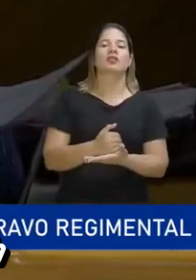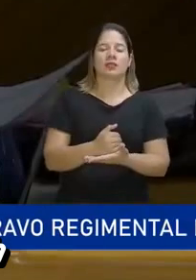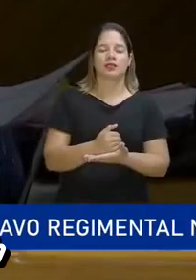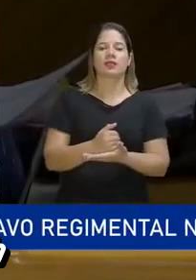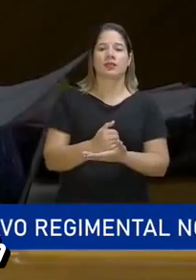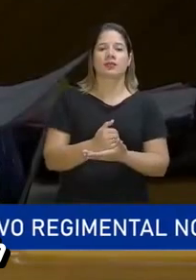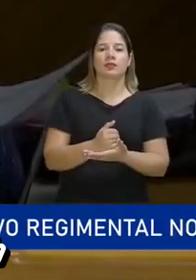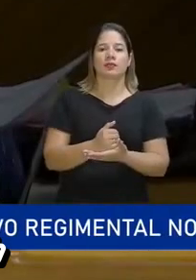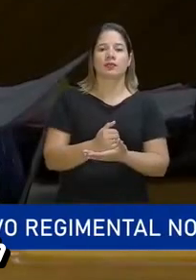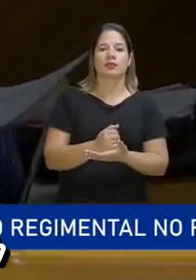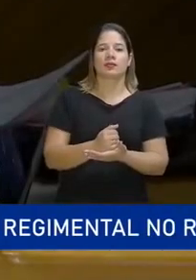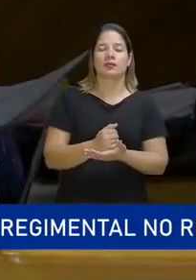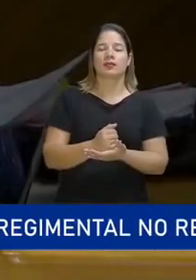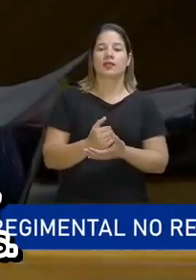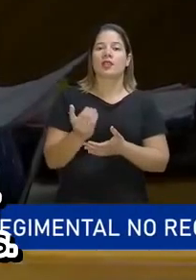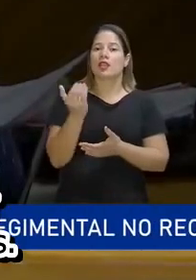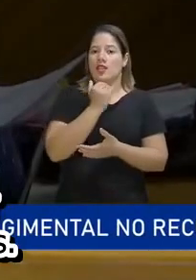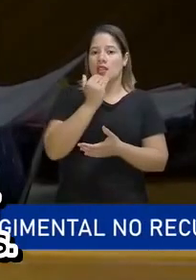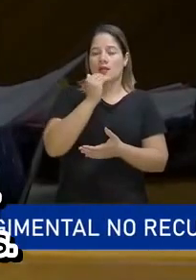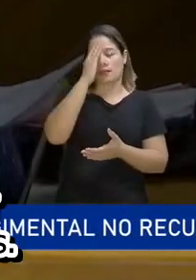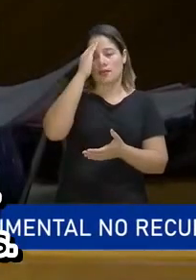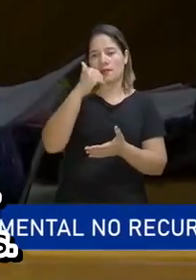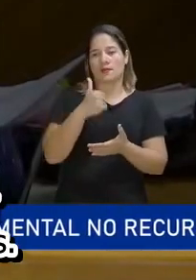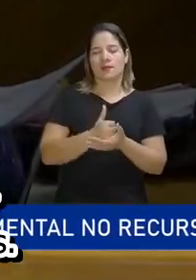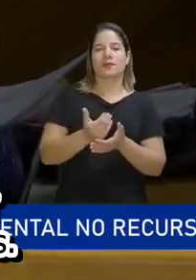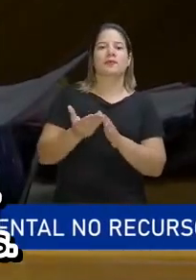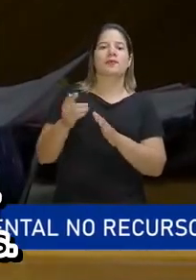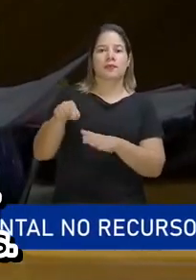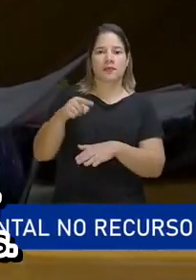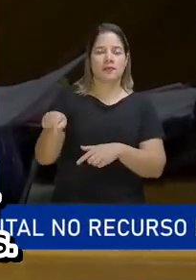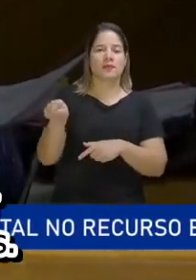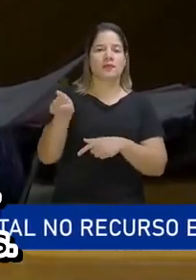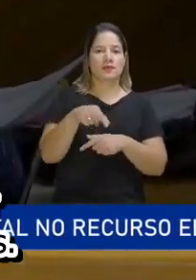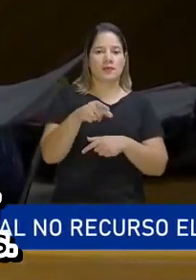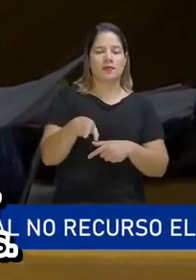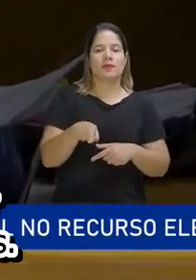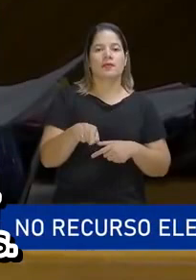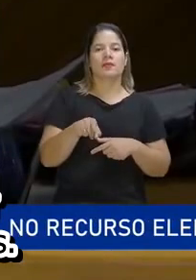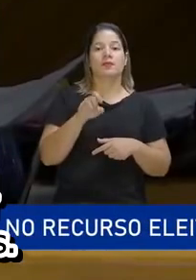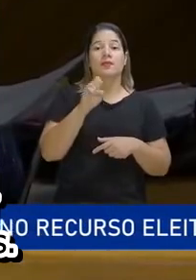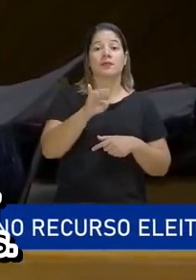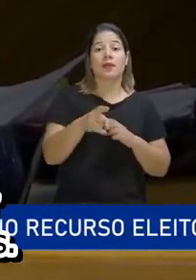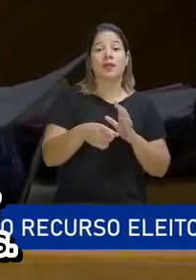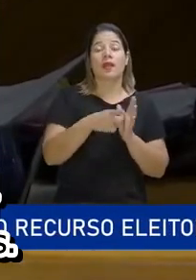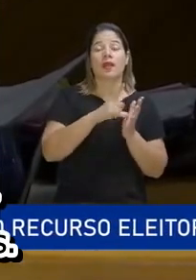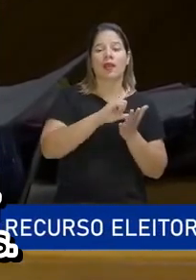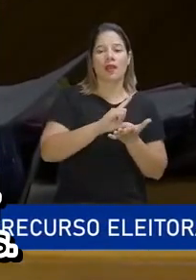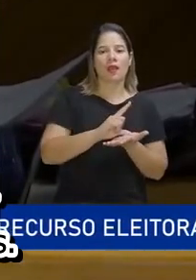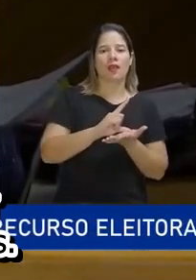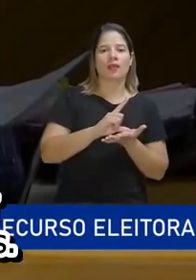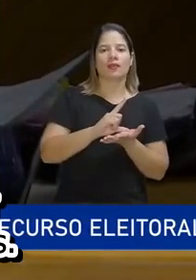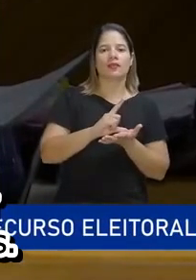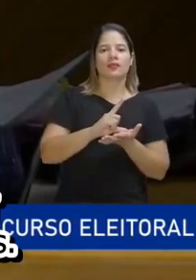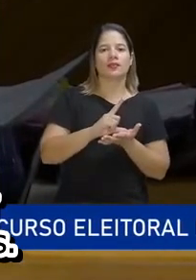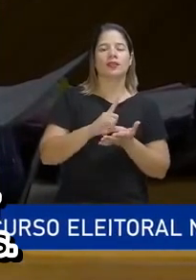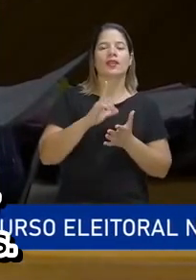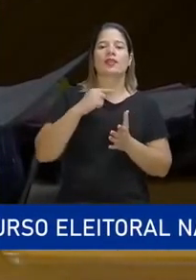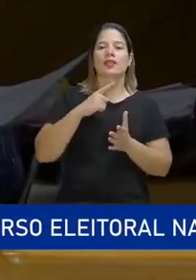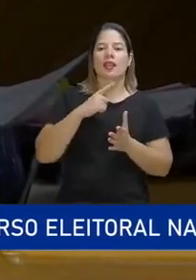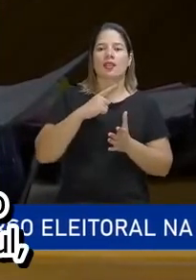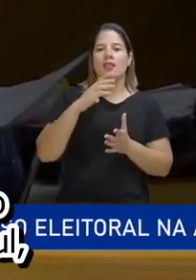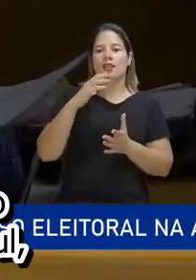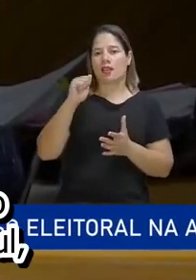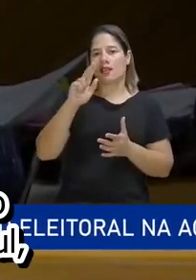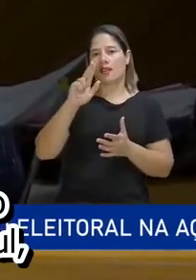das instâncias ordinárias, ressalvada a obtenção de provimento cautelar perante a instância